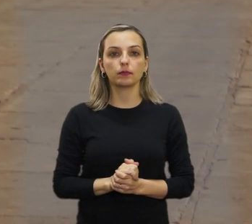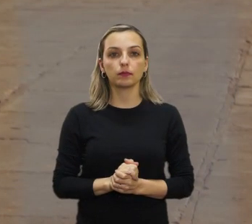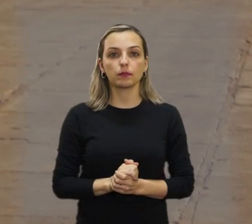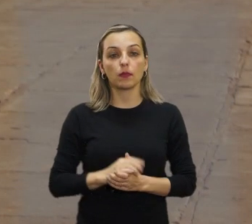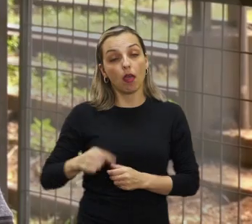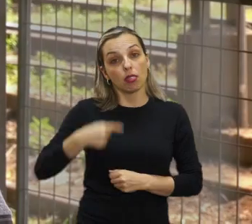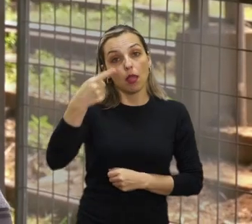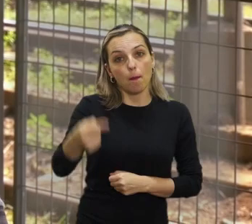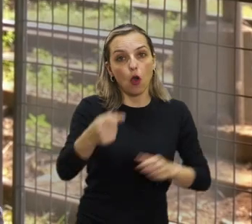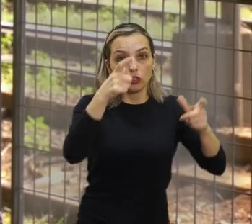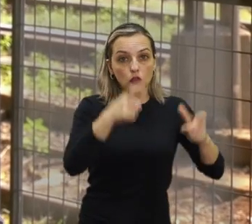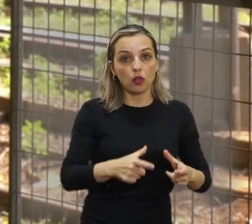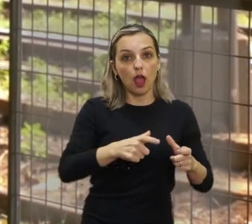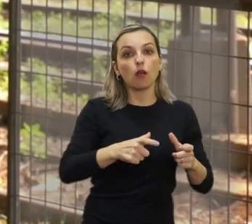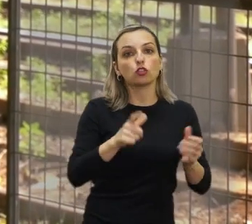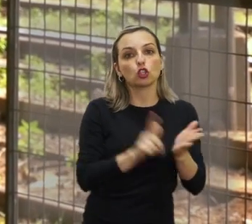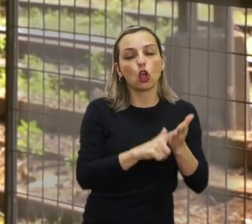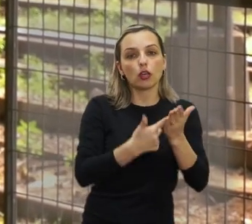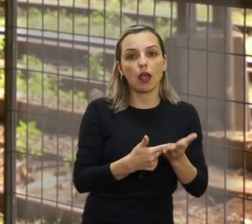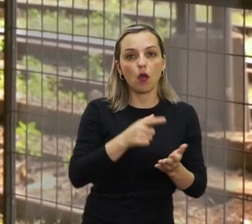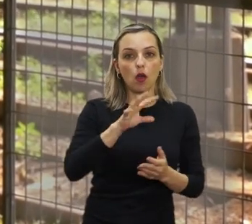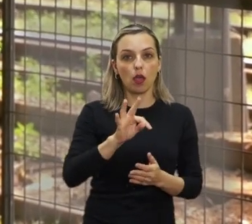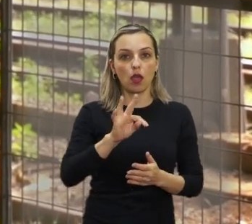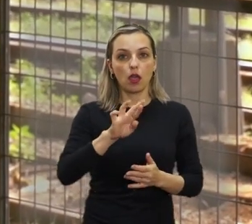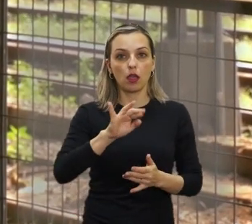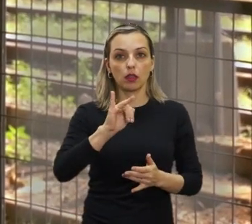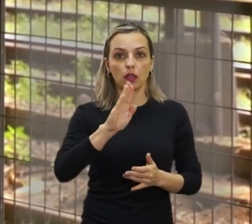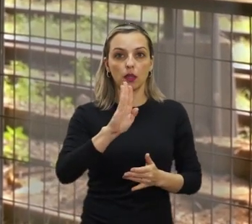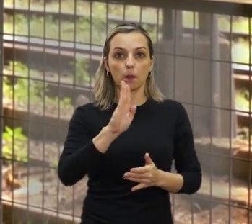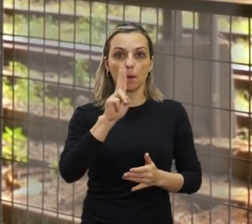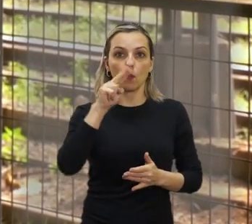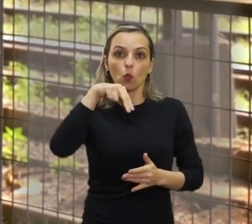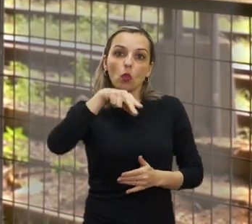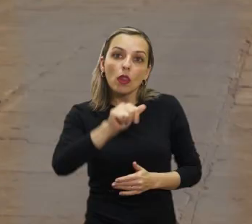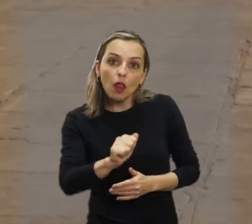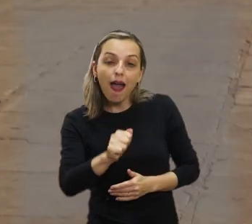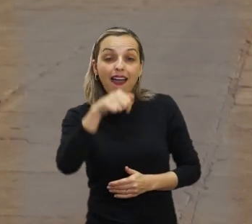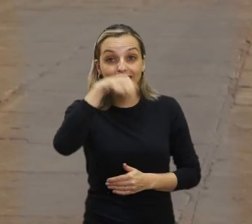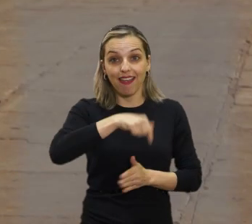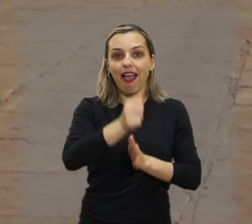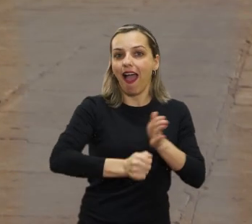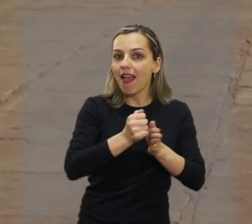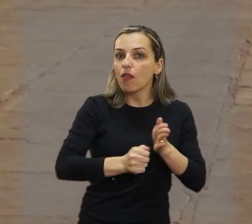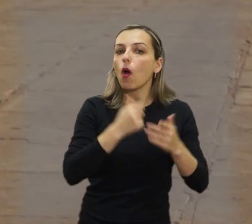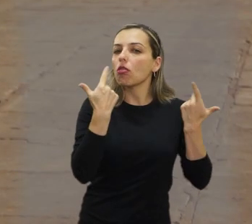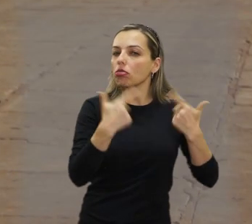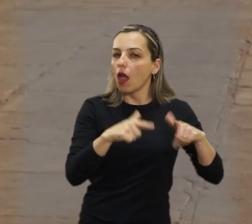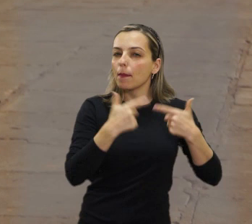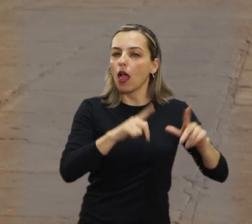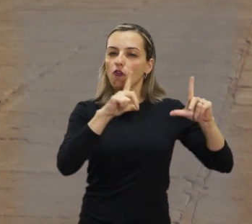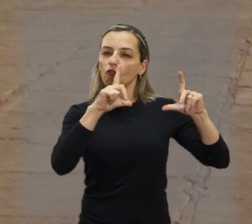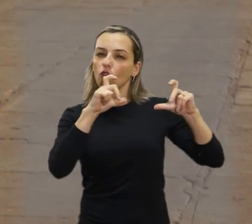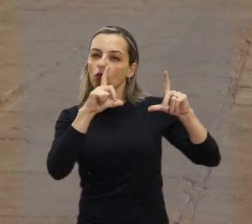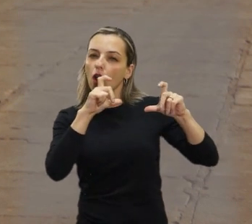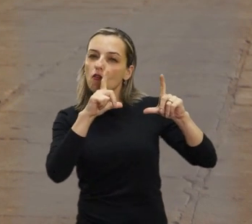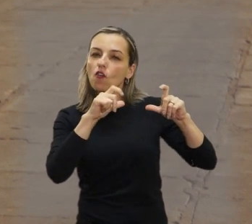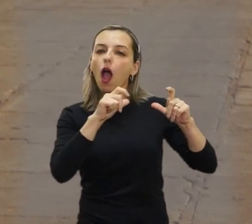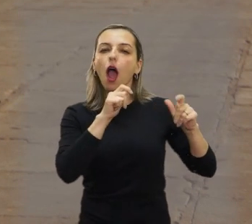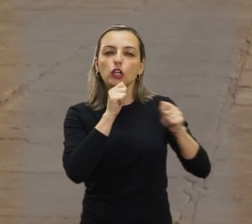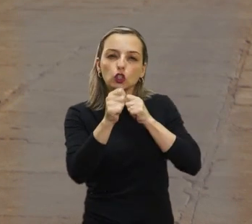foto aumentou. Depois eu fui chamado para trabalhar na Tribuna aqui de Araraquara, onde eu fiquei durante um bom tempo